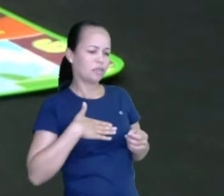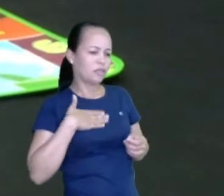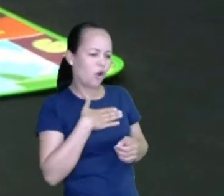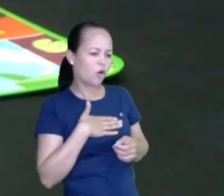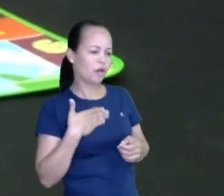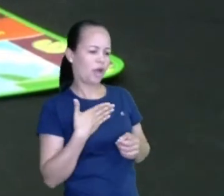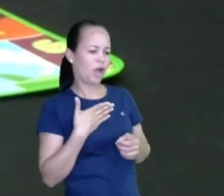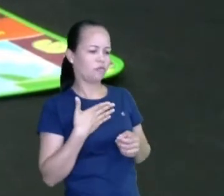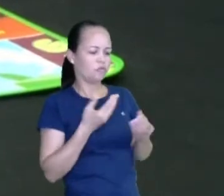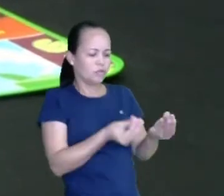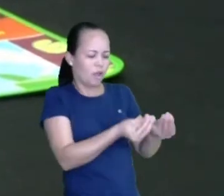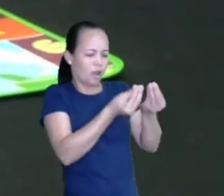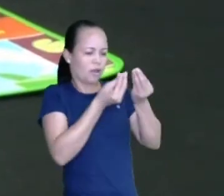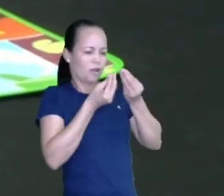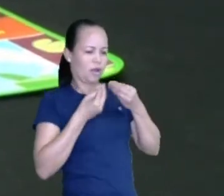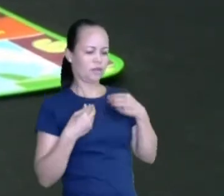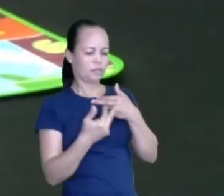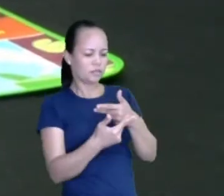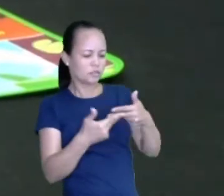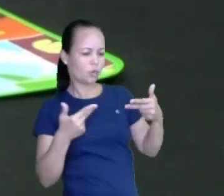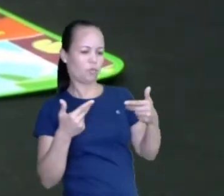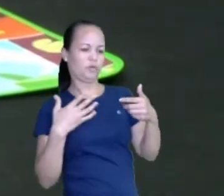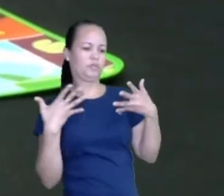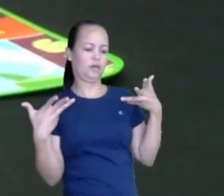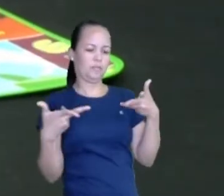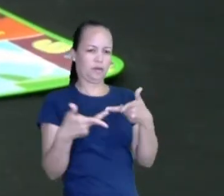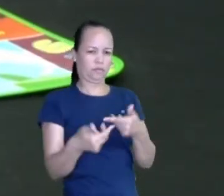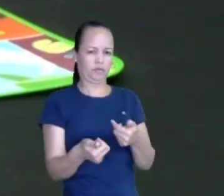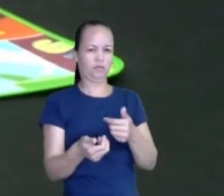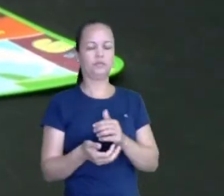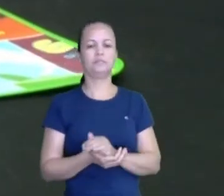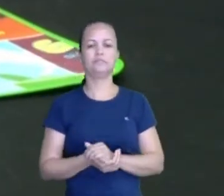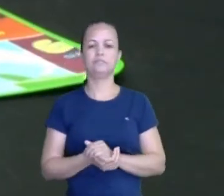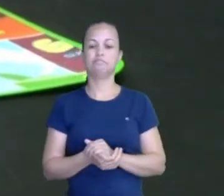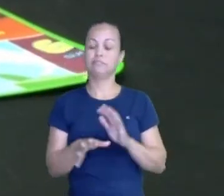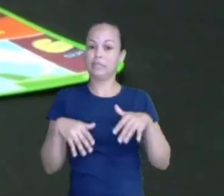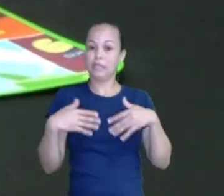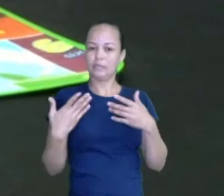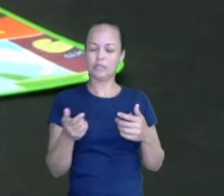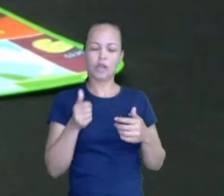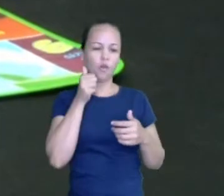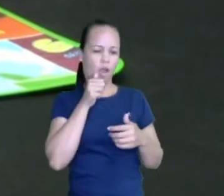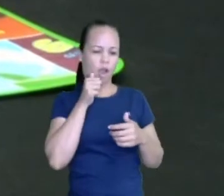Dona Antônia. E então ela começou a se lembrar.